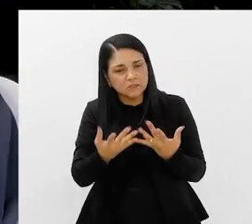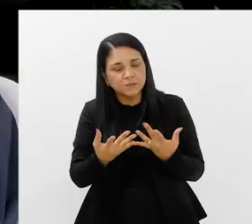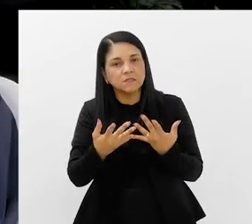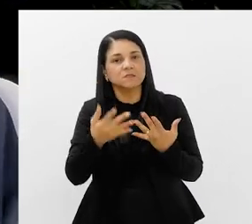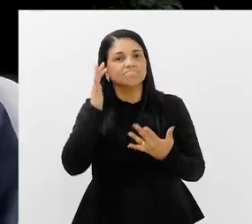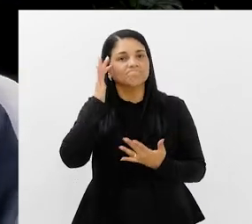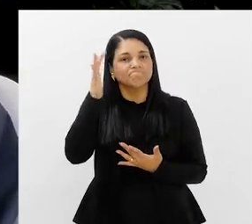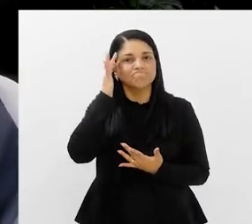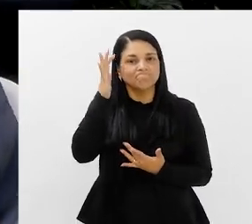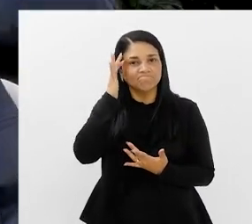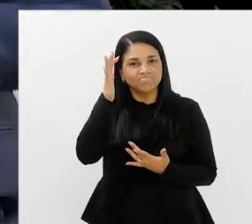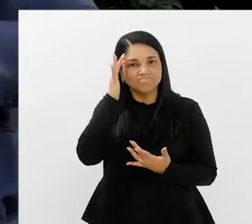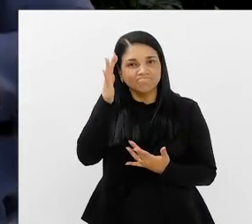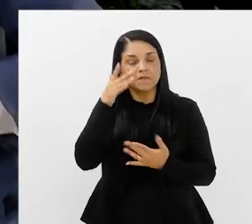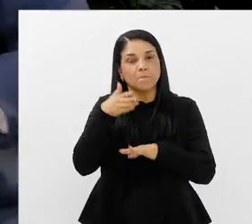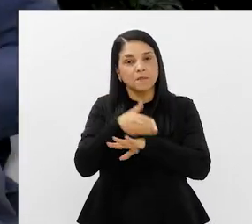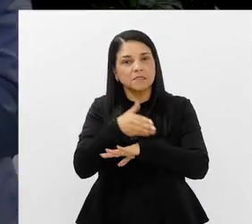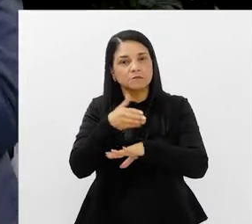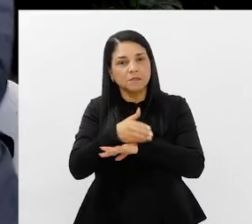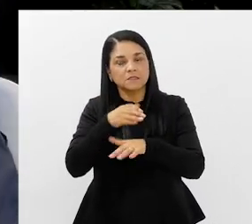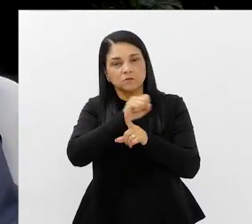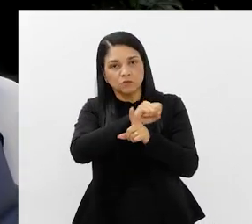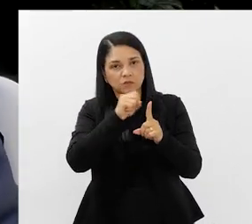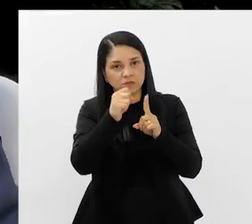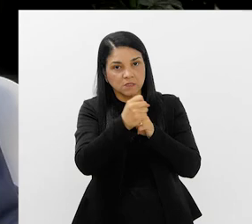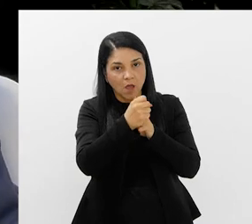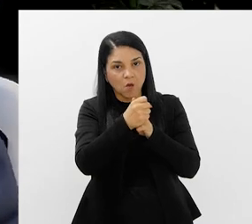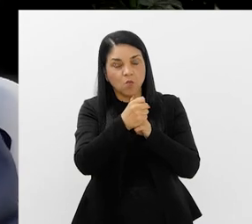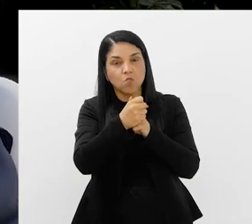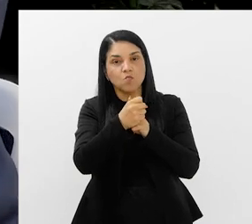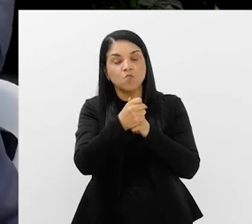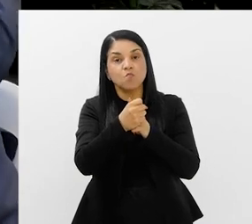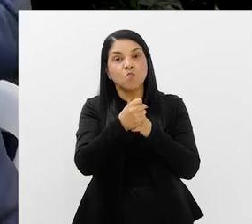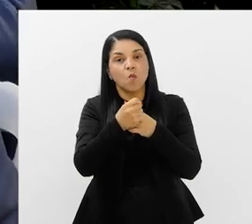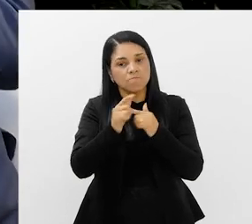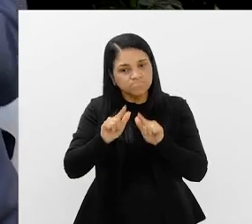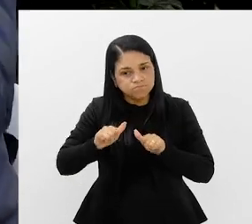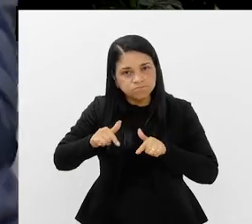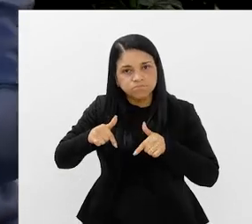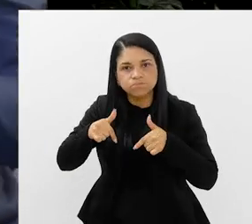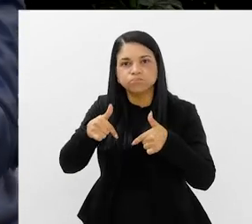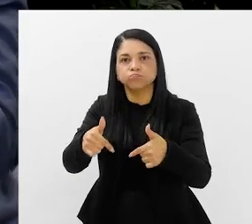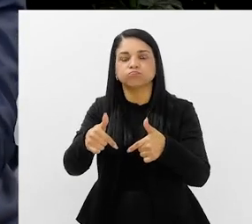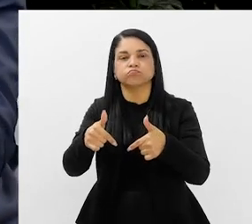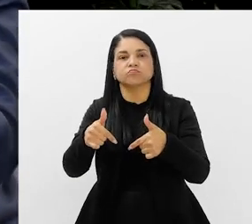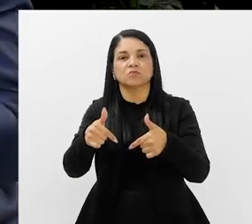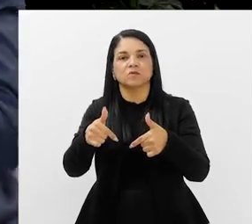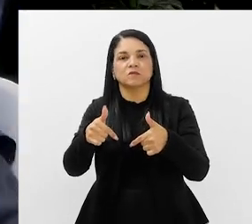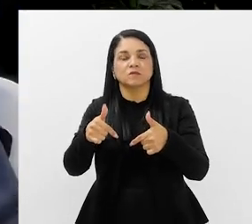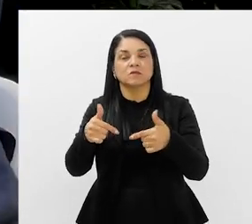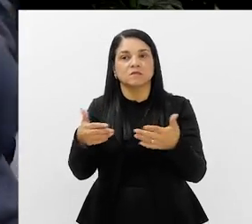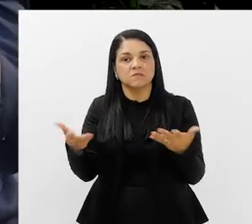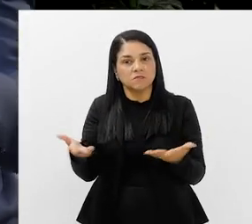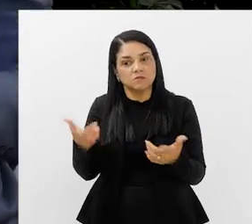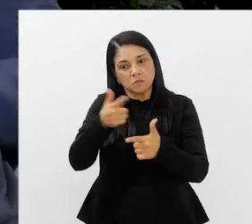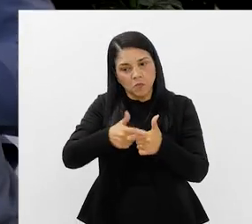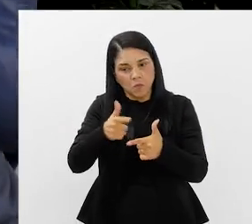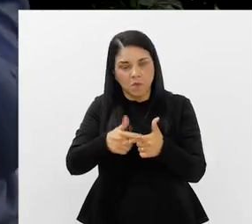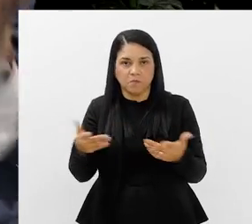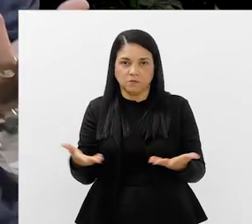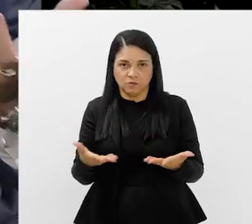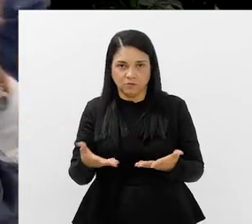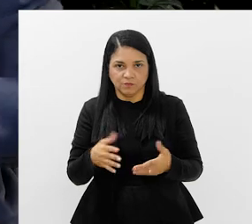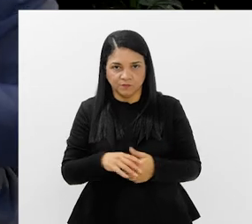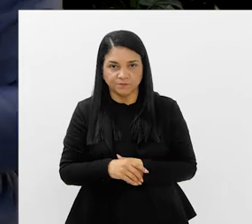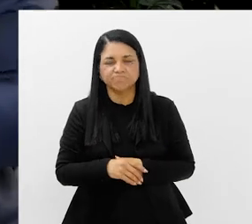você trouxesse para a gente essa reflexão sobre a participação social como uma ferramenta de enfrentamento